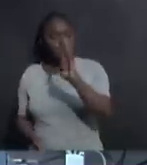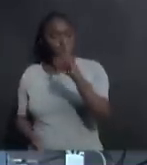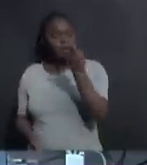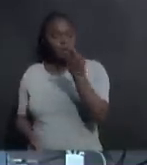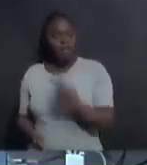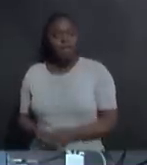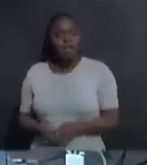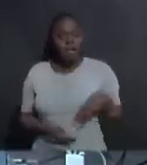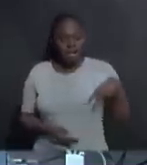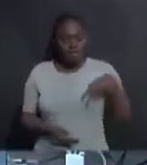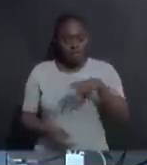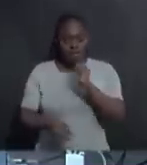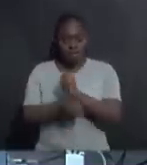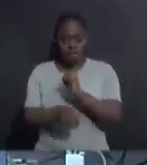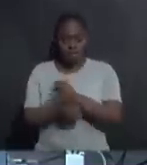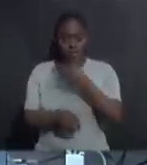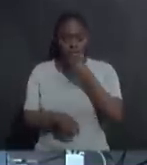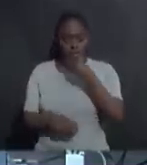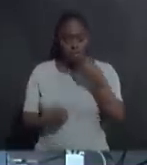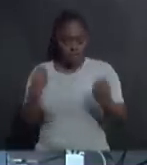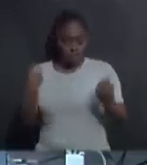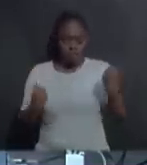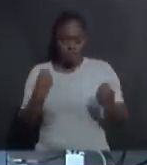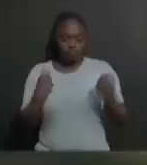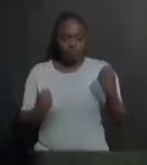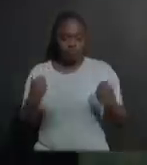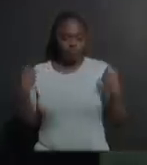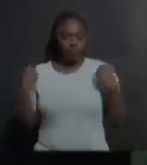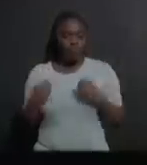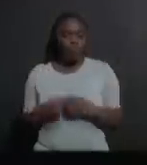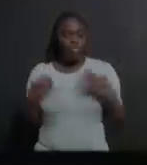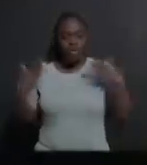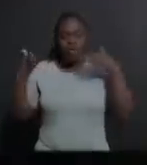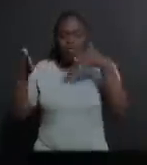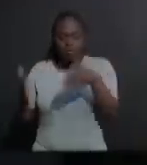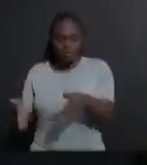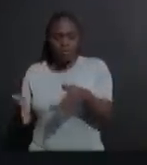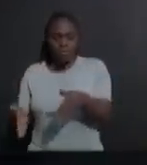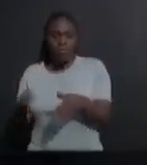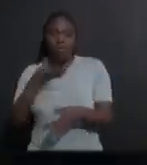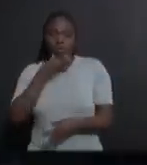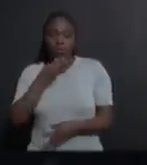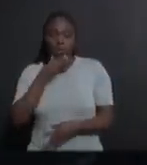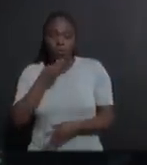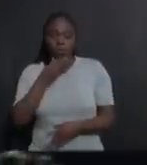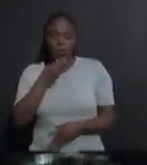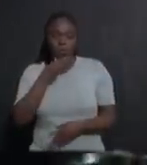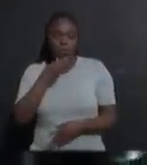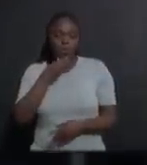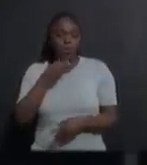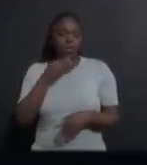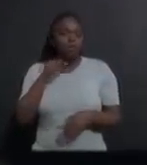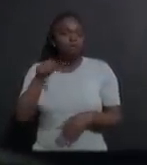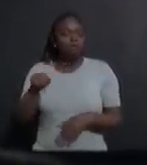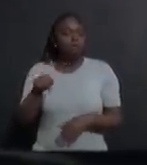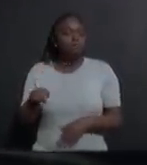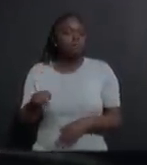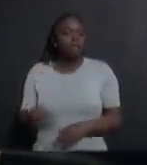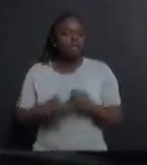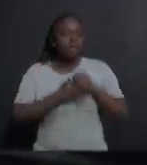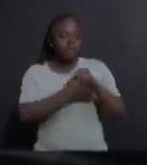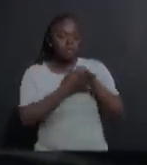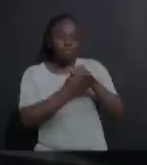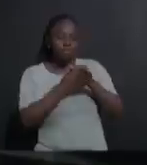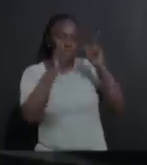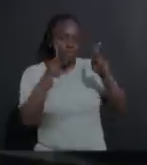fui pro meio do canteiro para esperar o rapaz que vinha me buscar. E quando eu cheguei lá, tem um rapaz que fica ali em Confins, debaixo de uma placa, embarcando os passageiros que